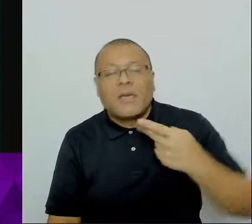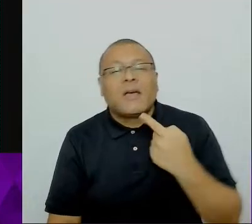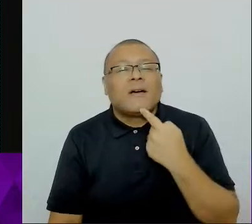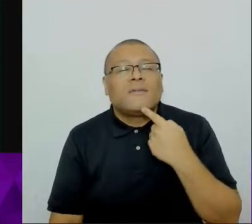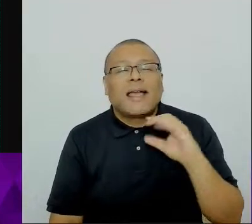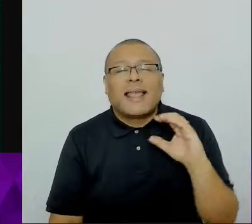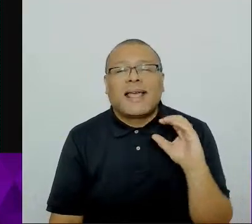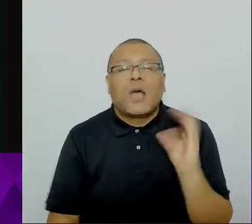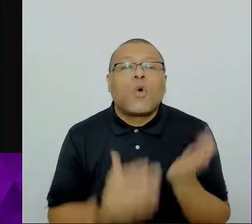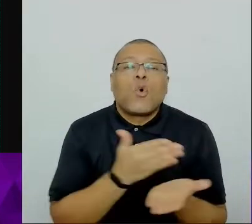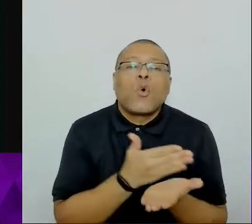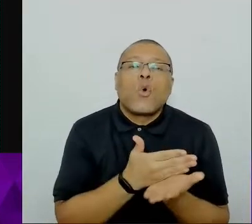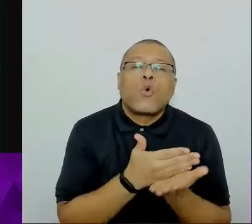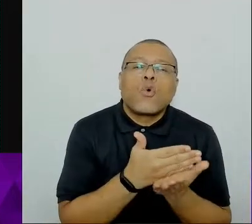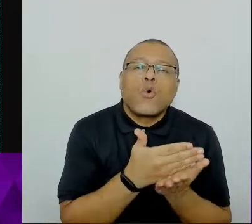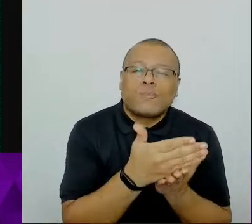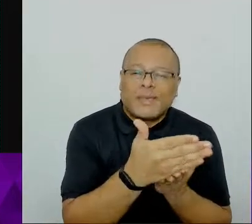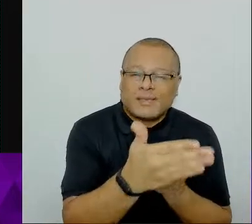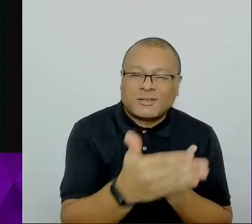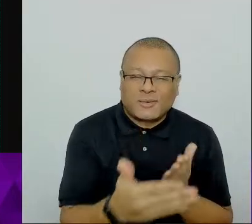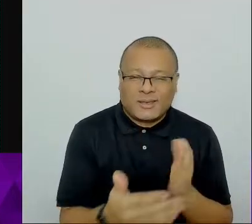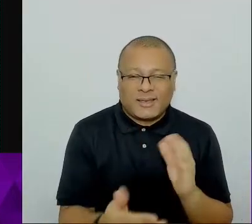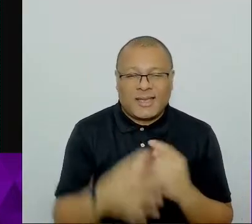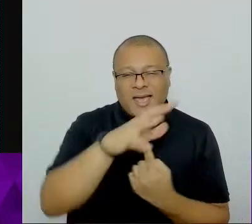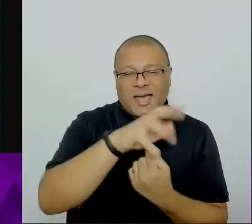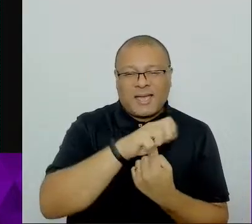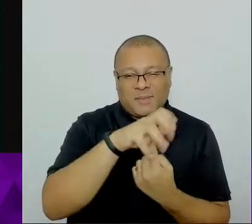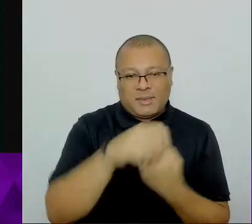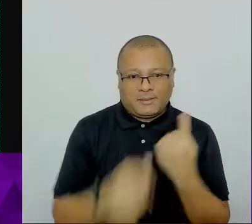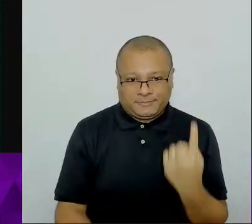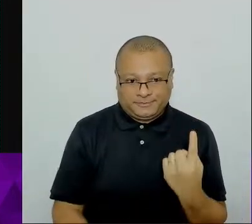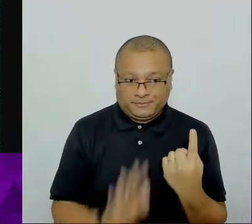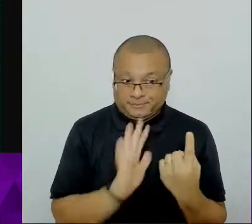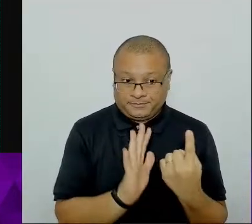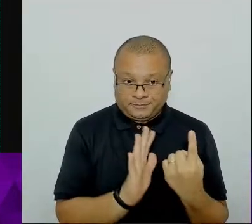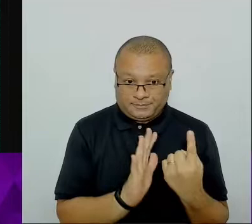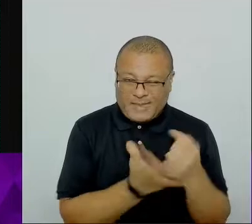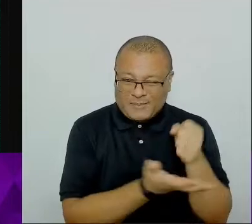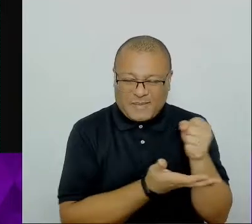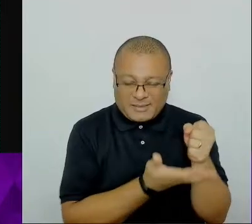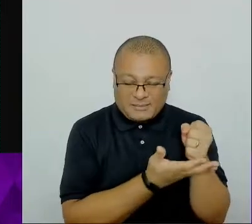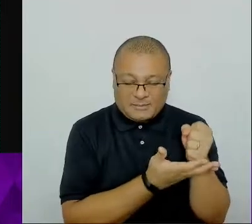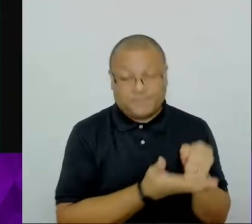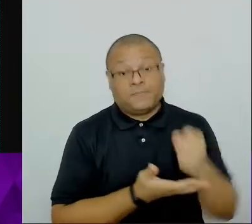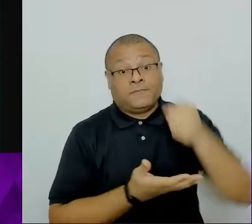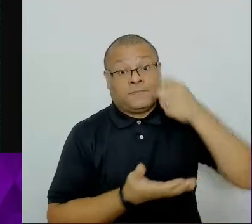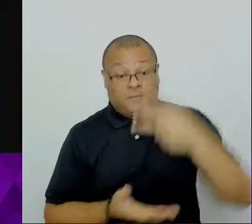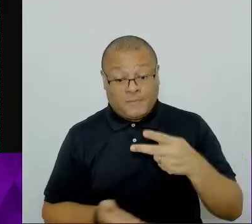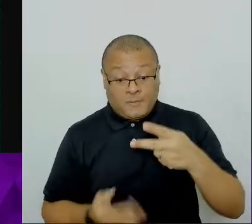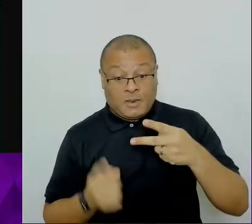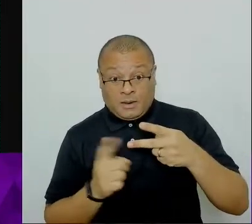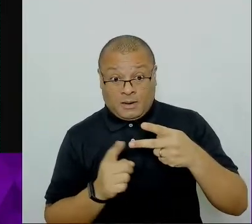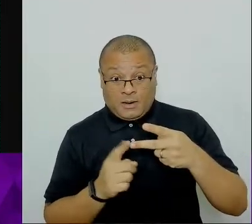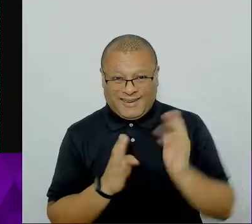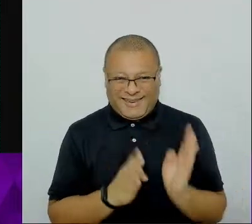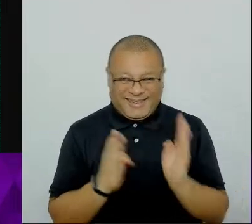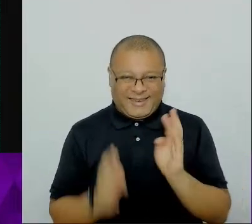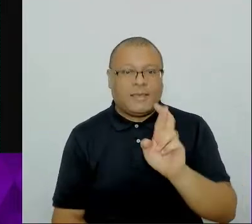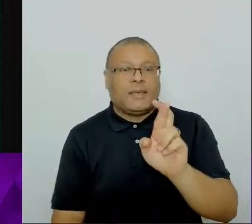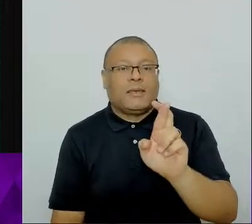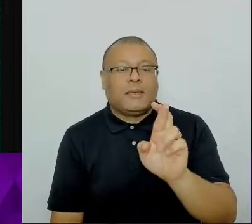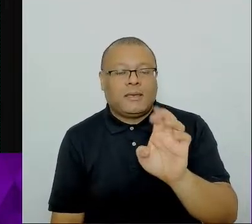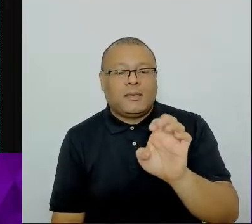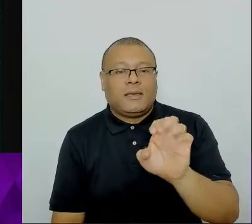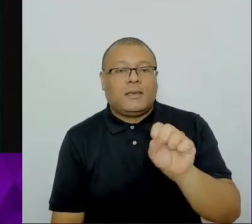0 do modelo de maturidade. O nível 1, a sua API ela já tem endpoints para recursos diferentes. Então, a gente